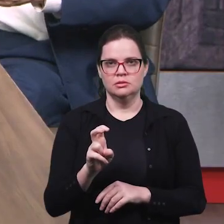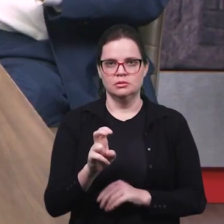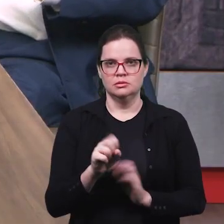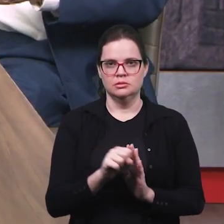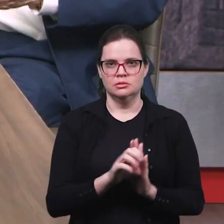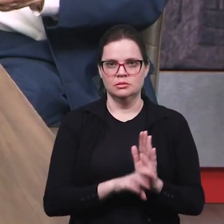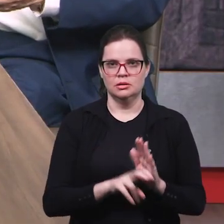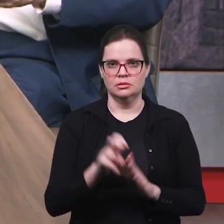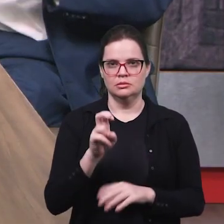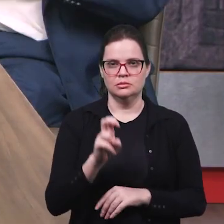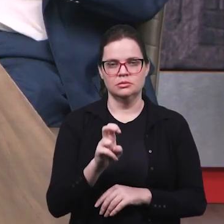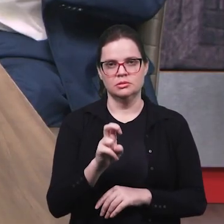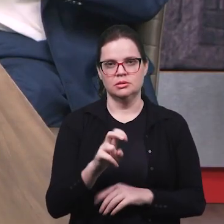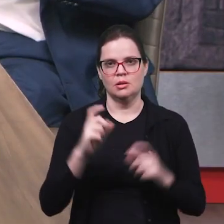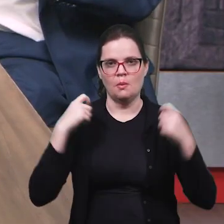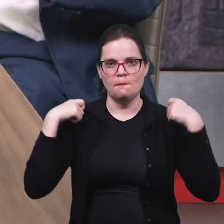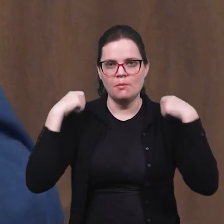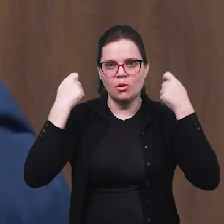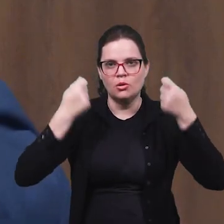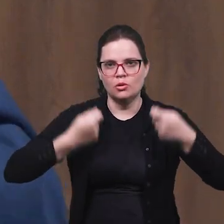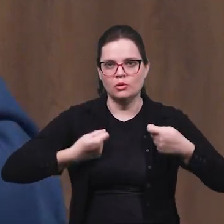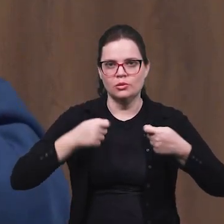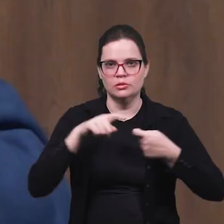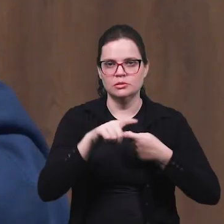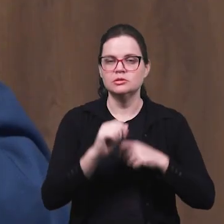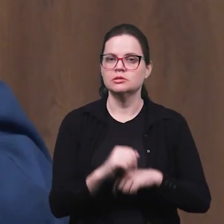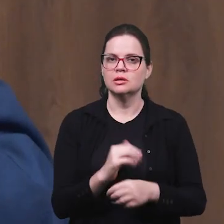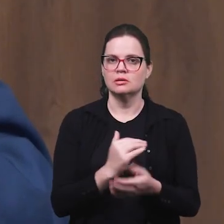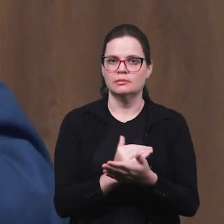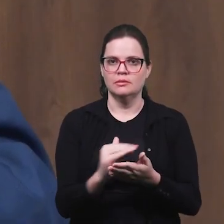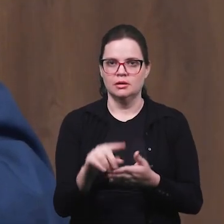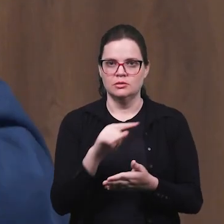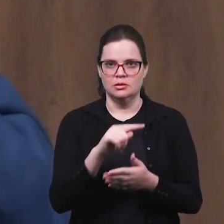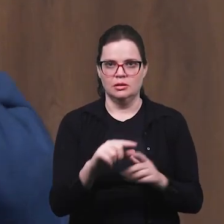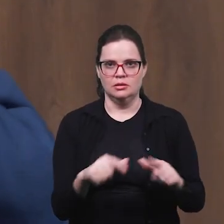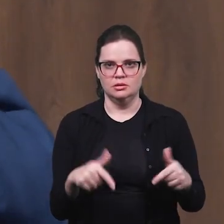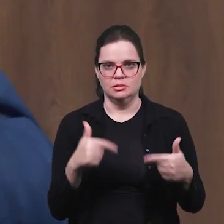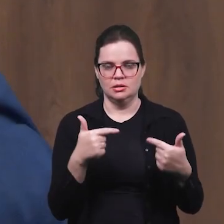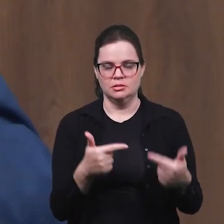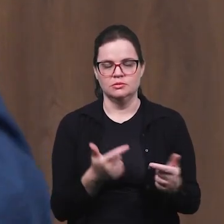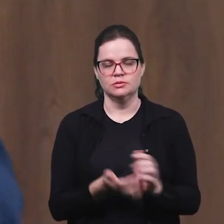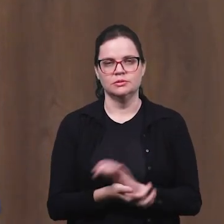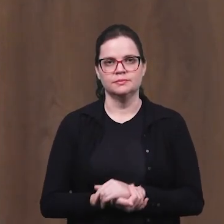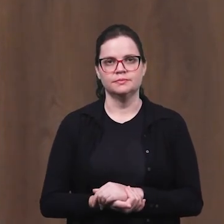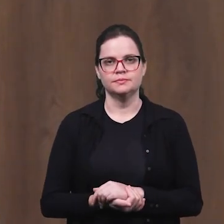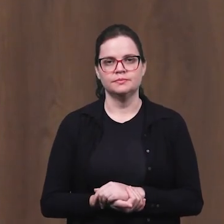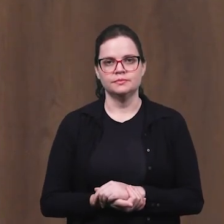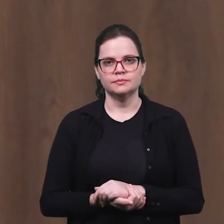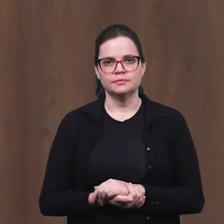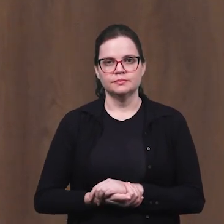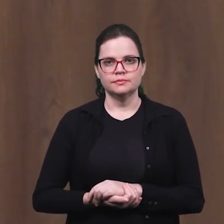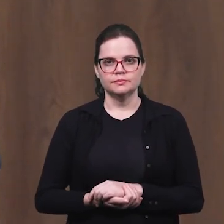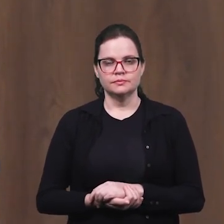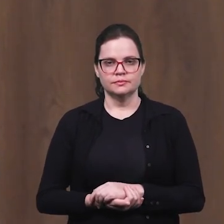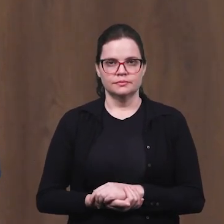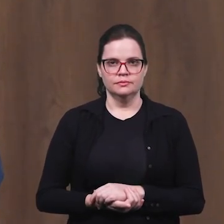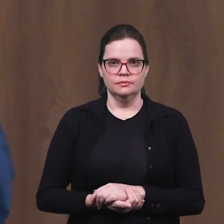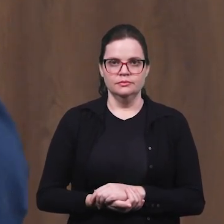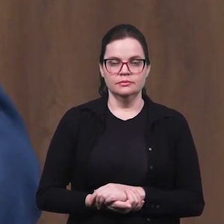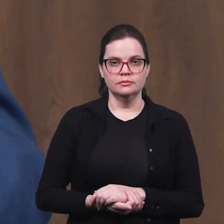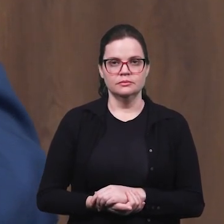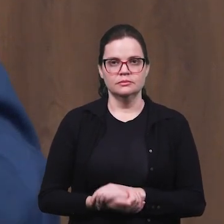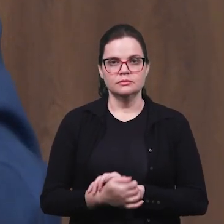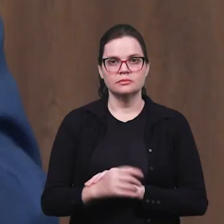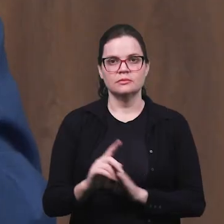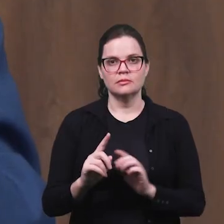Uhum. No século V, os monges esse movimento iniciou com os monges, no século V.